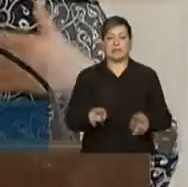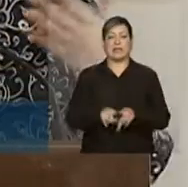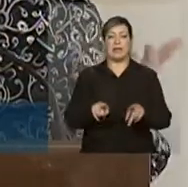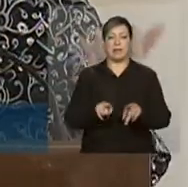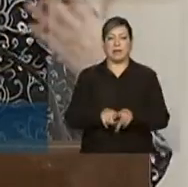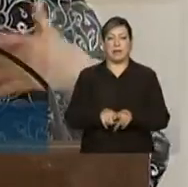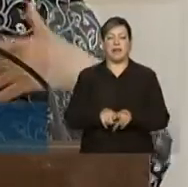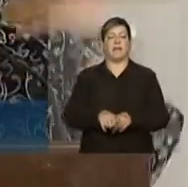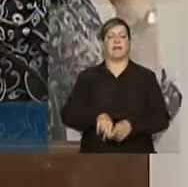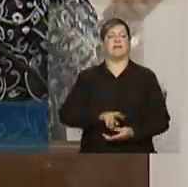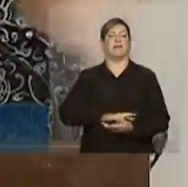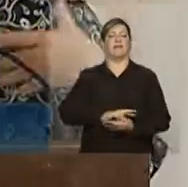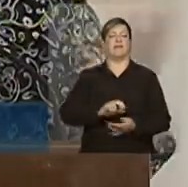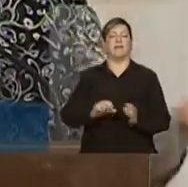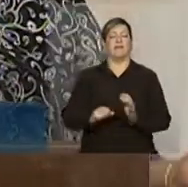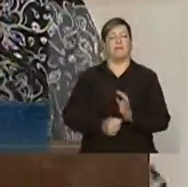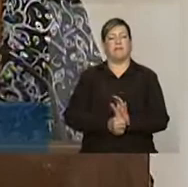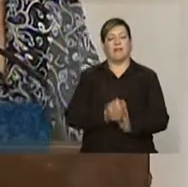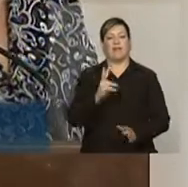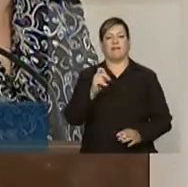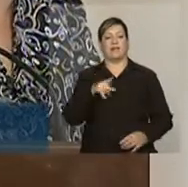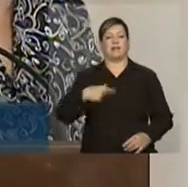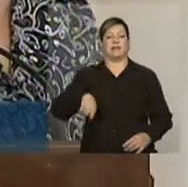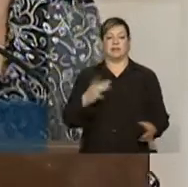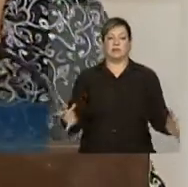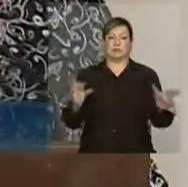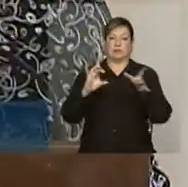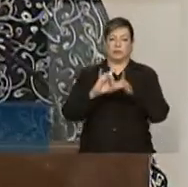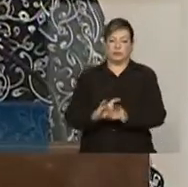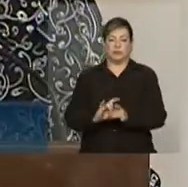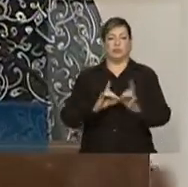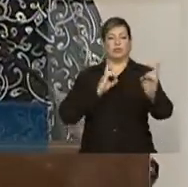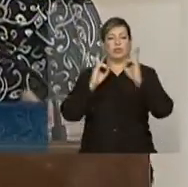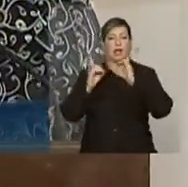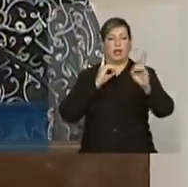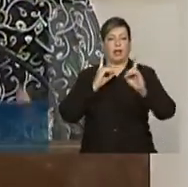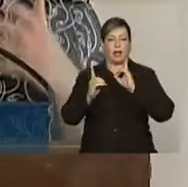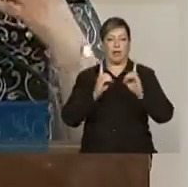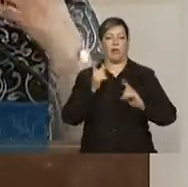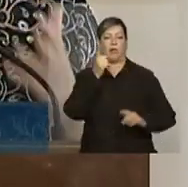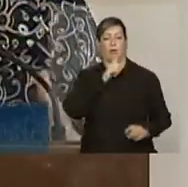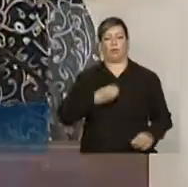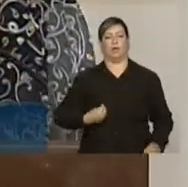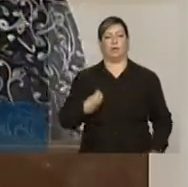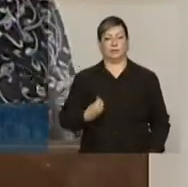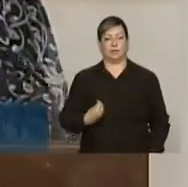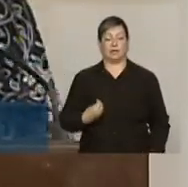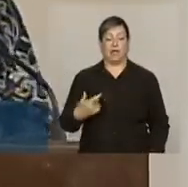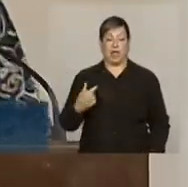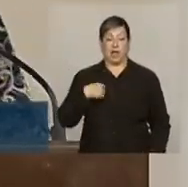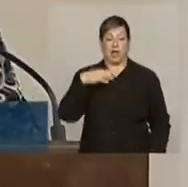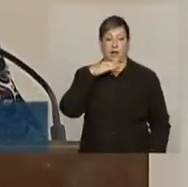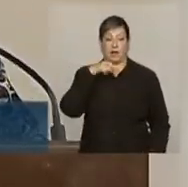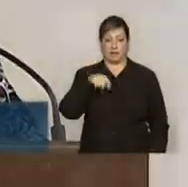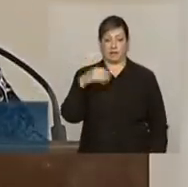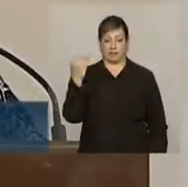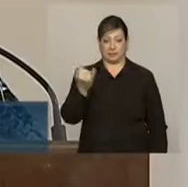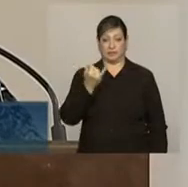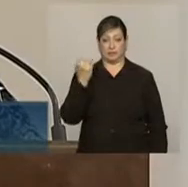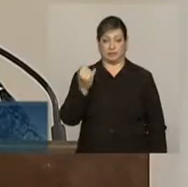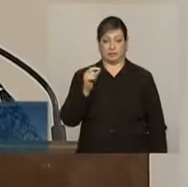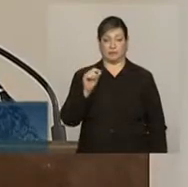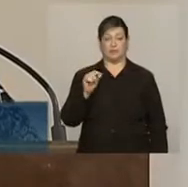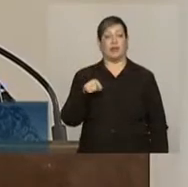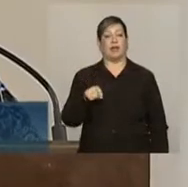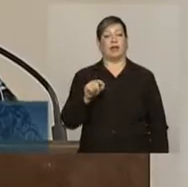idas e vindas em que essa parceria, esse diálogo ocorreu. Eu acho que uma característica dele importante é o fato